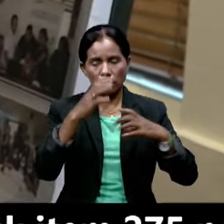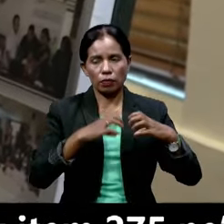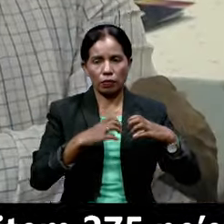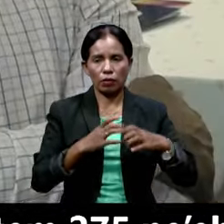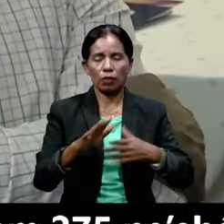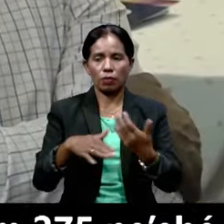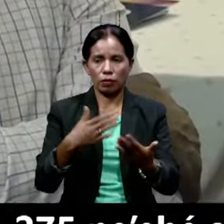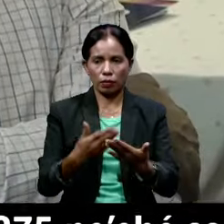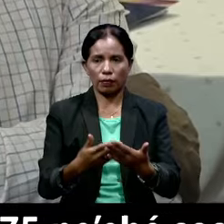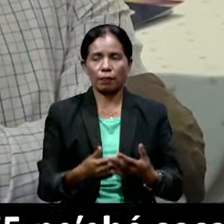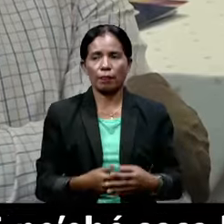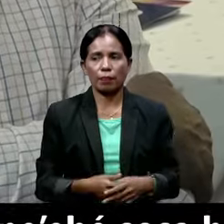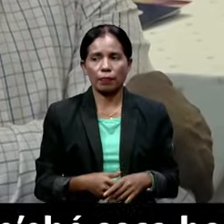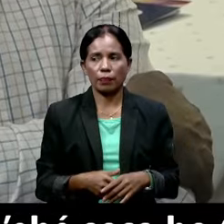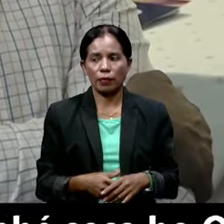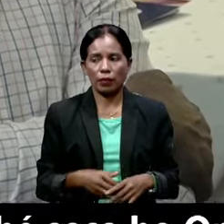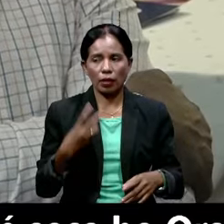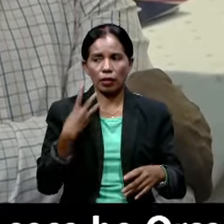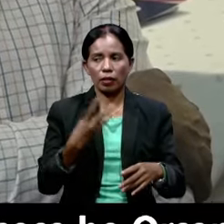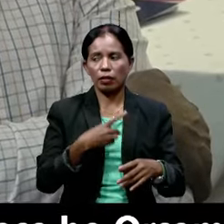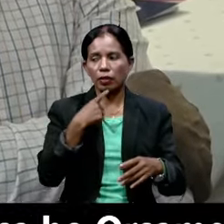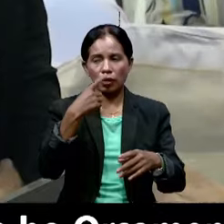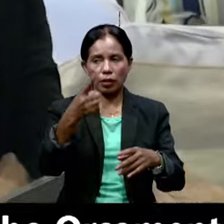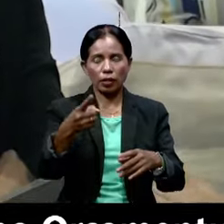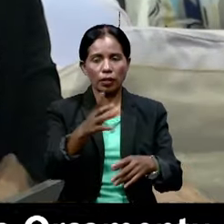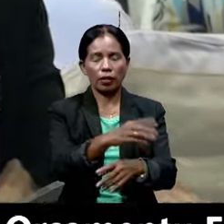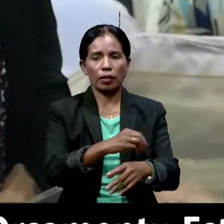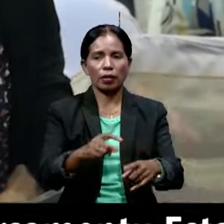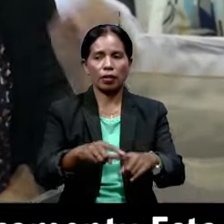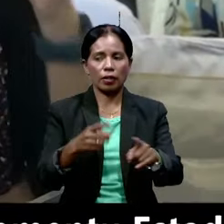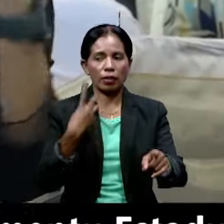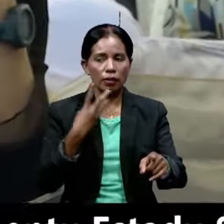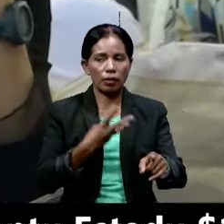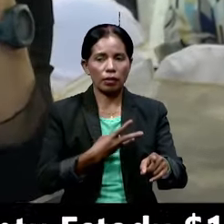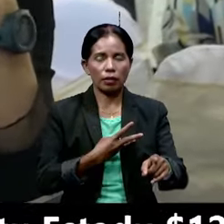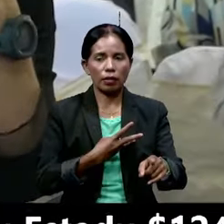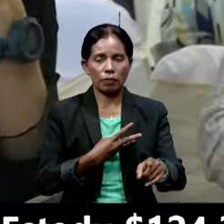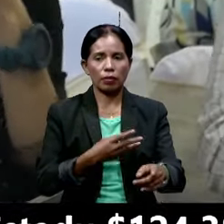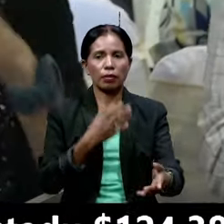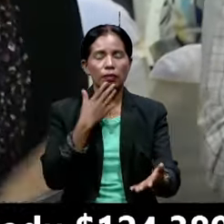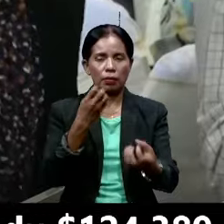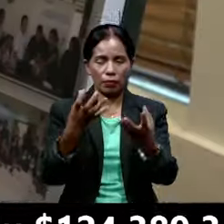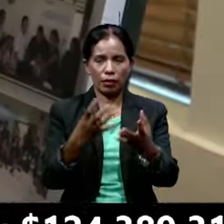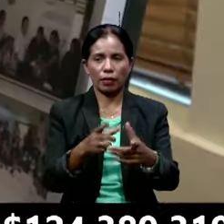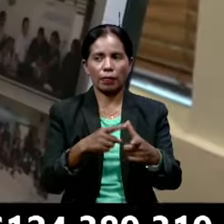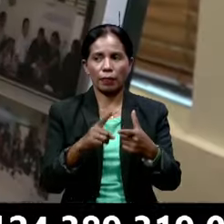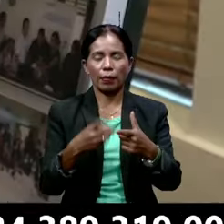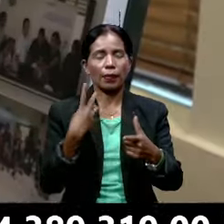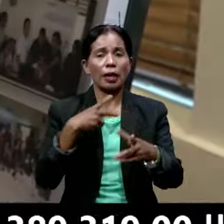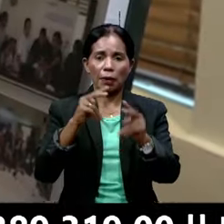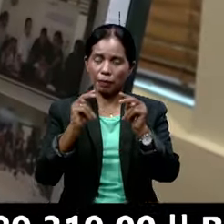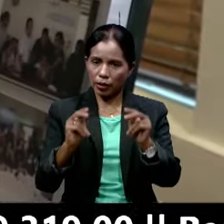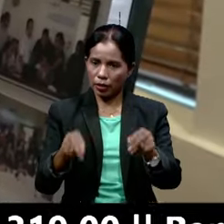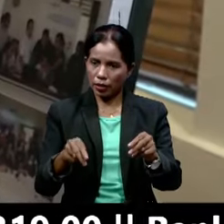intervenção cardíaco na Heraidara. Ita sei haru que mais bem número no mesmo que ita é agora mais de suficiente. Ita precisa